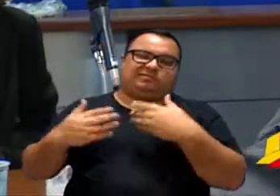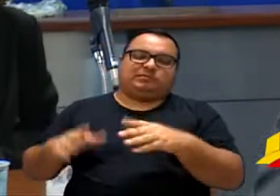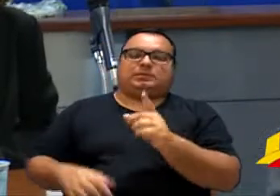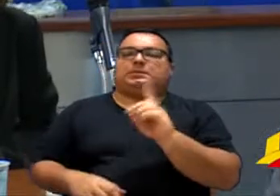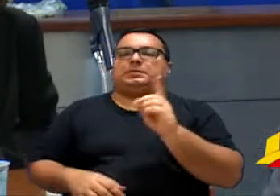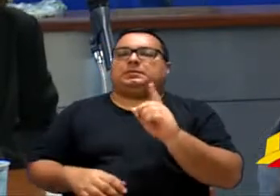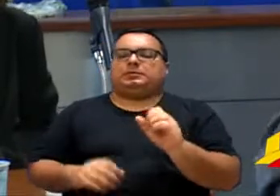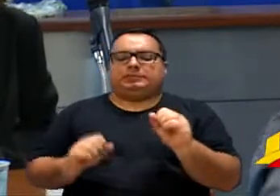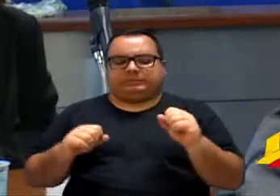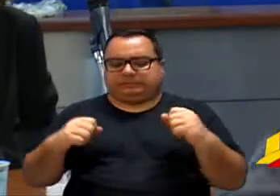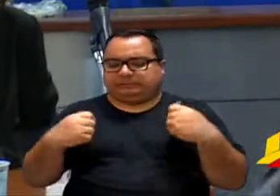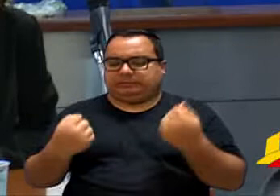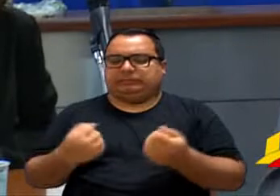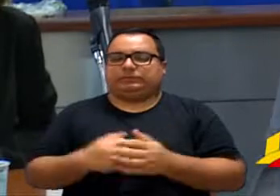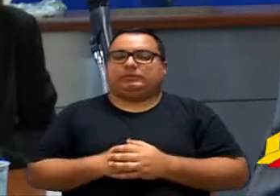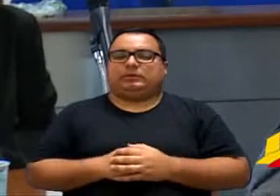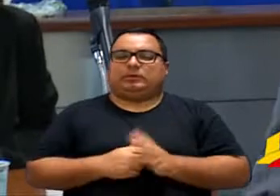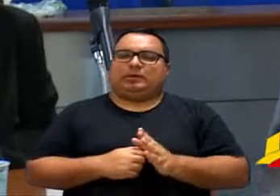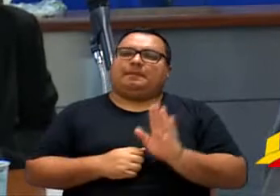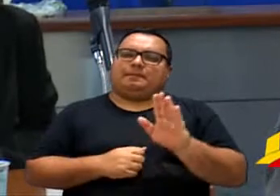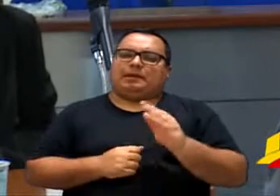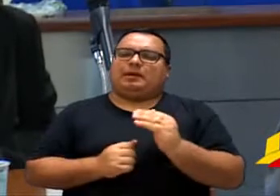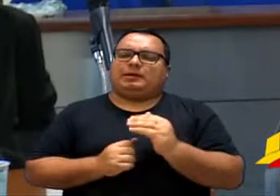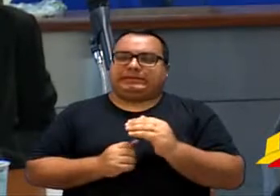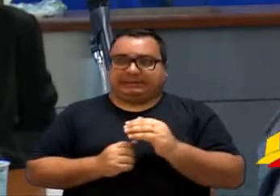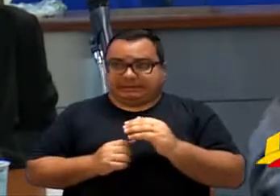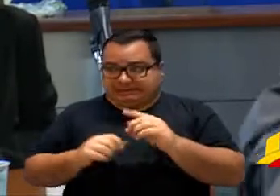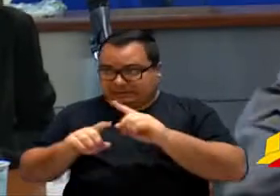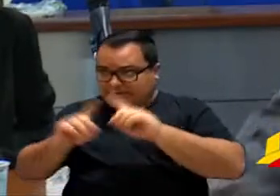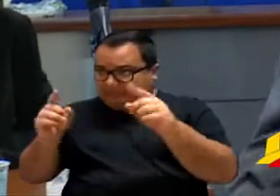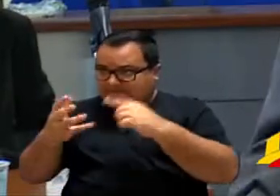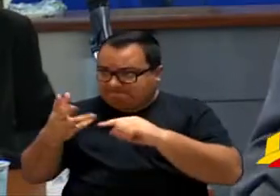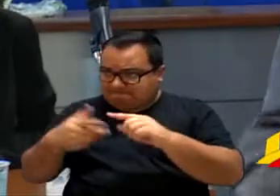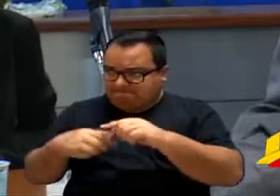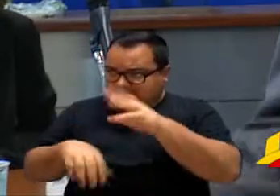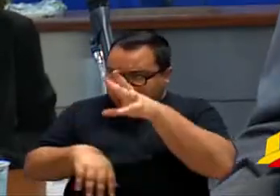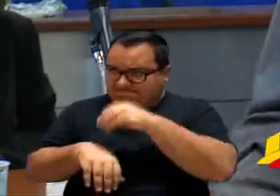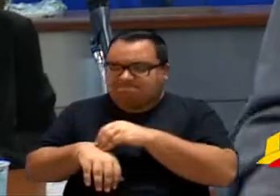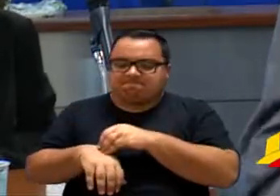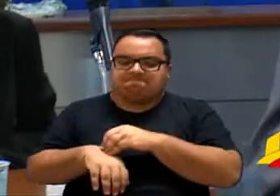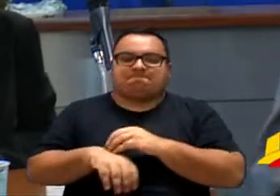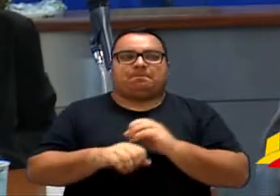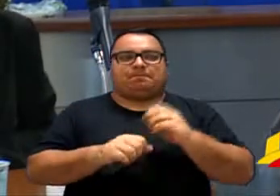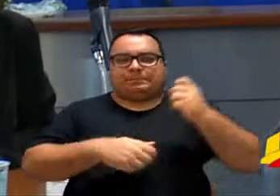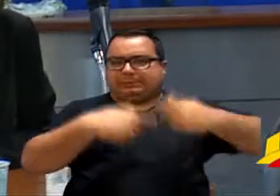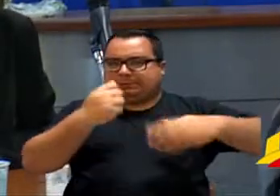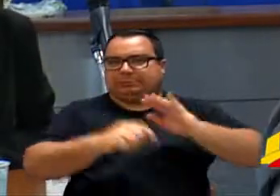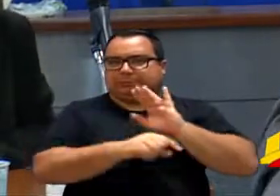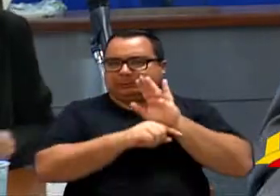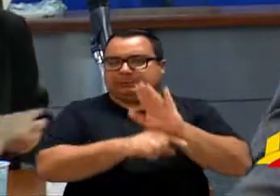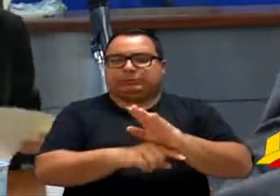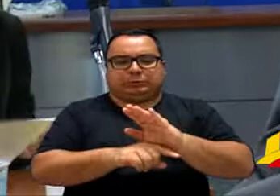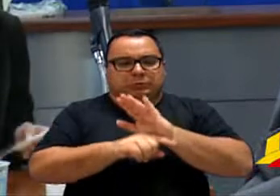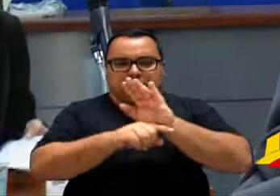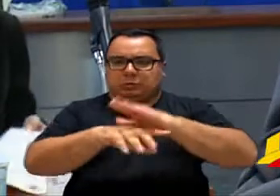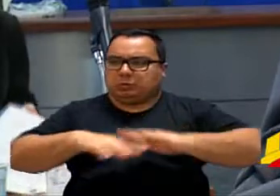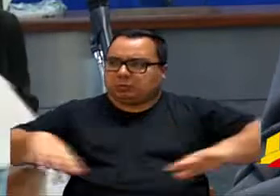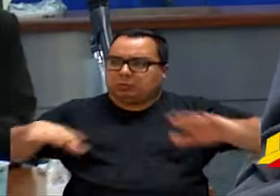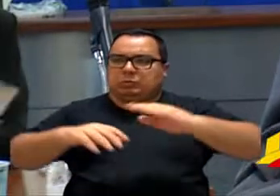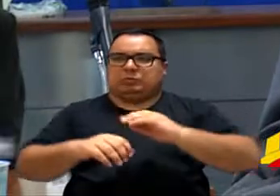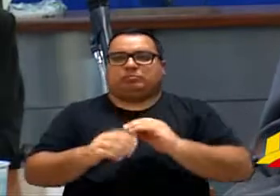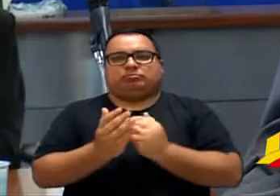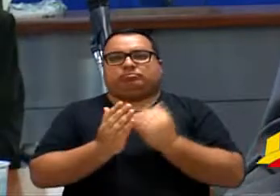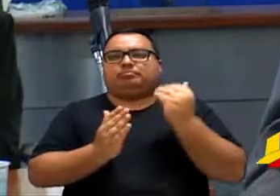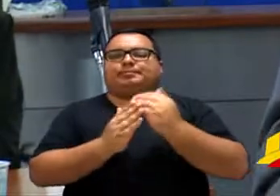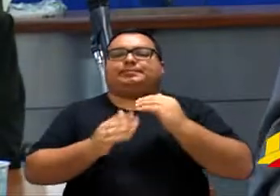que precisa se precisa melhorar vamos lutar para isso vamos contribuir Vamos trabalhar já fizemos aqui várias leis para